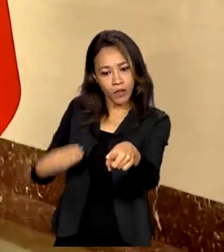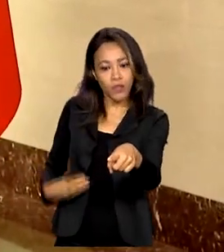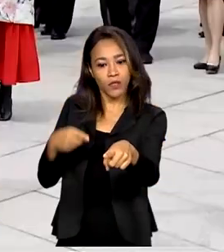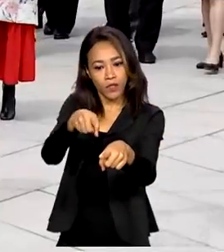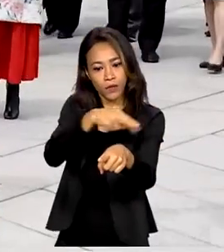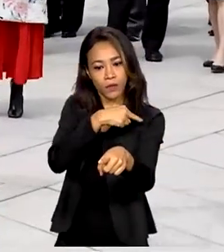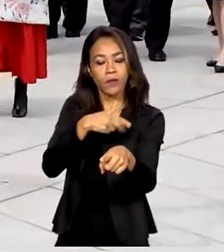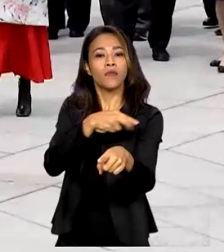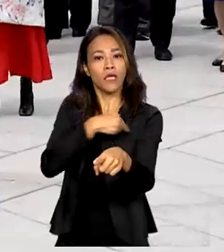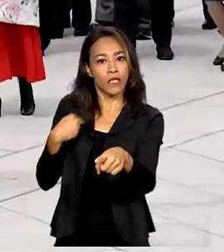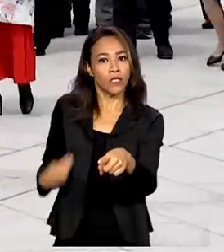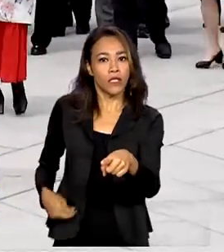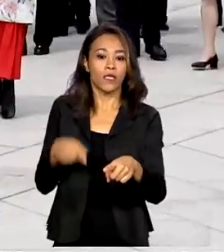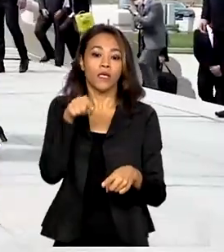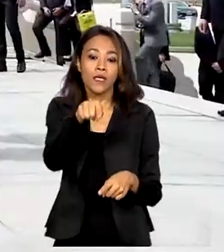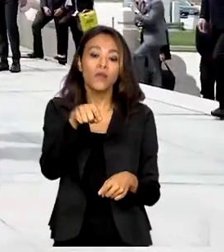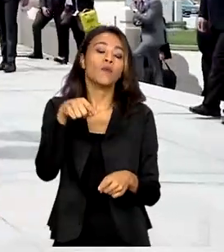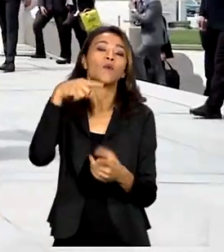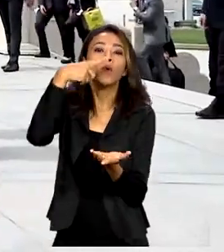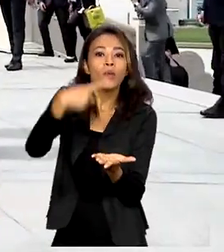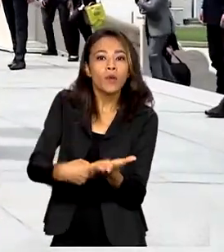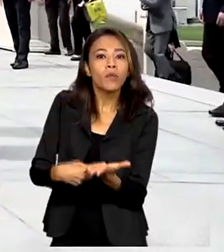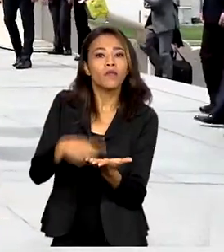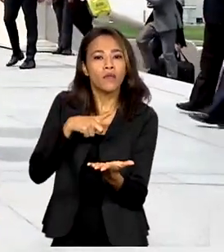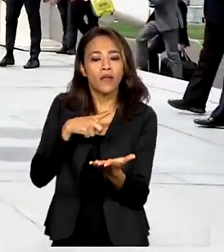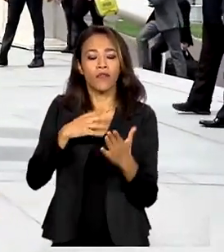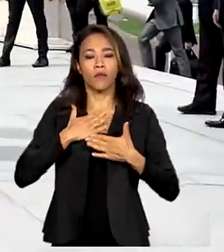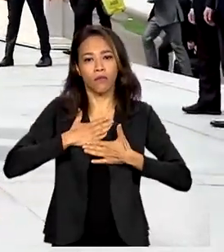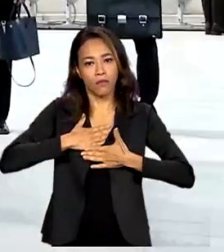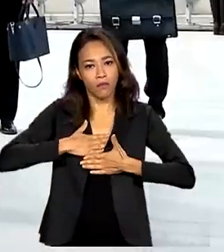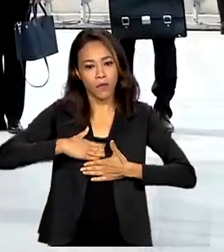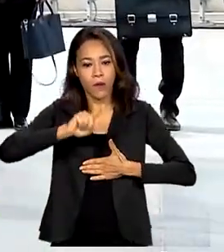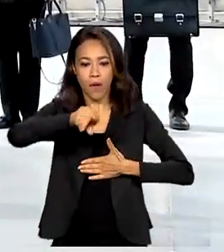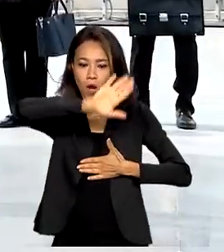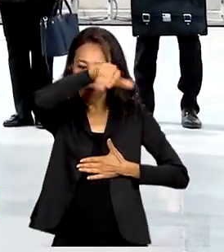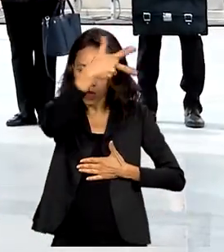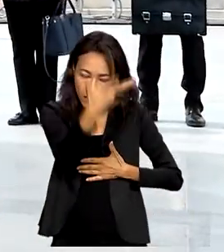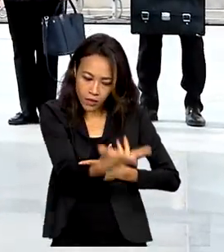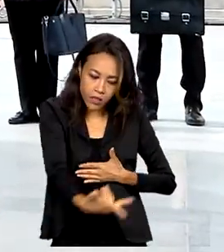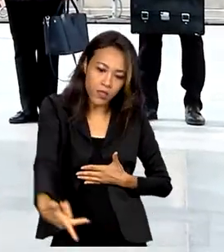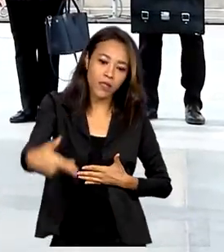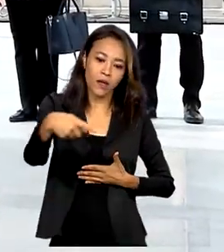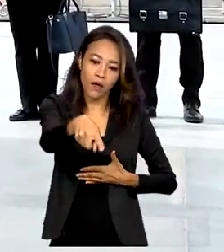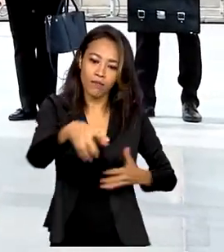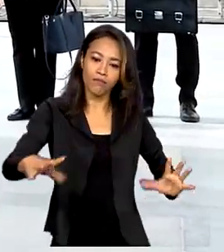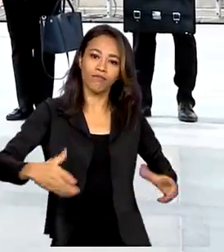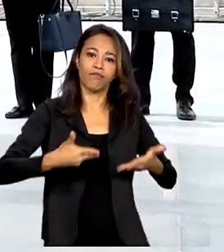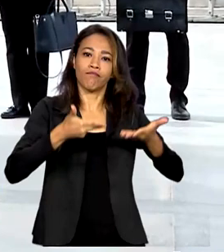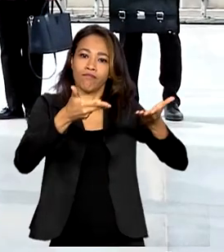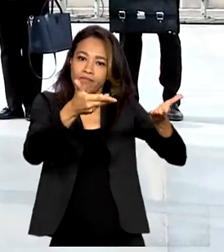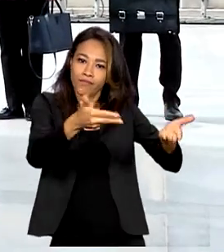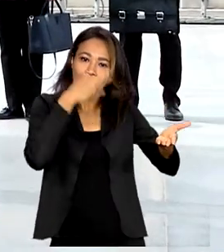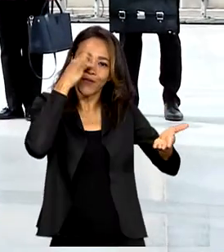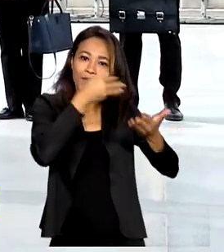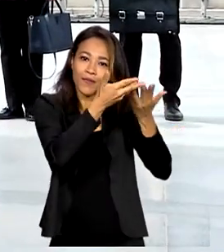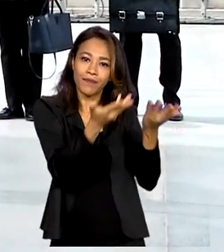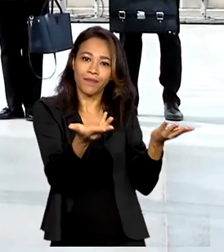chinês. No meio das agendas, uma pausa para homenagear os heróis nacionais.